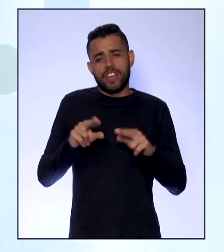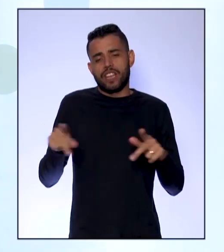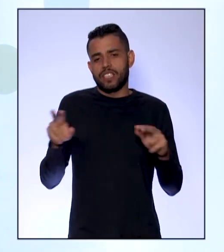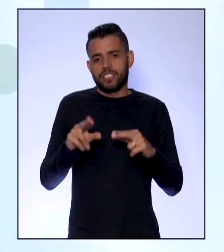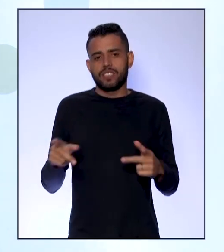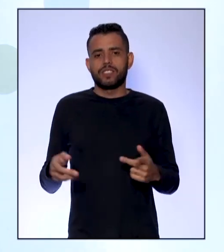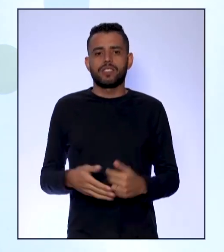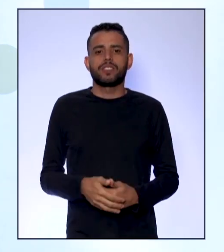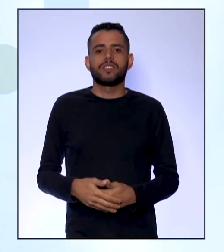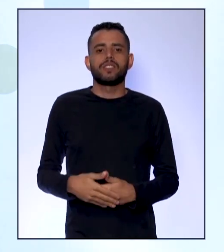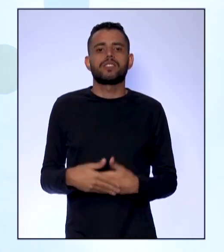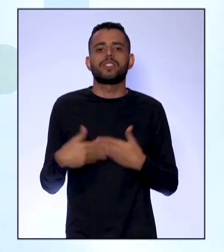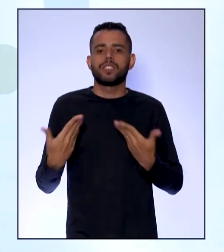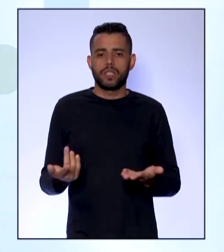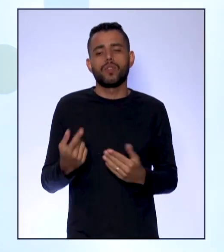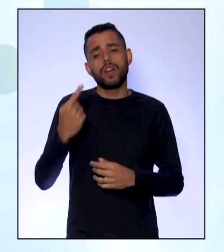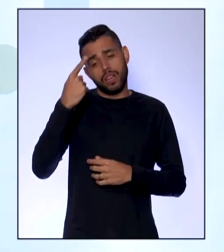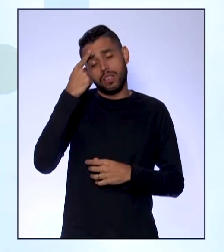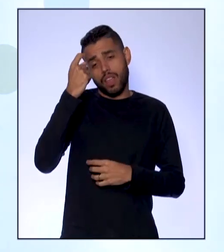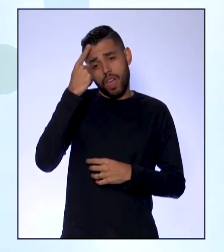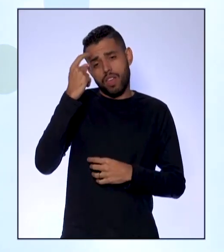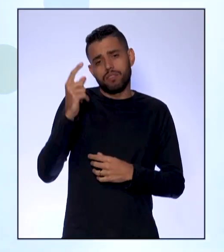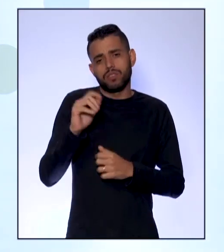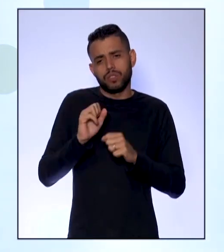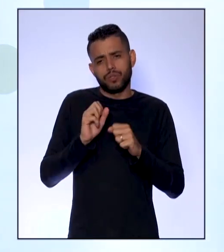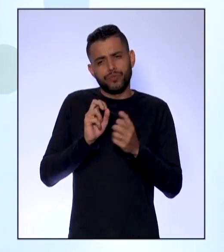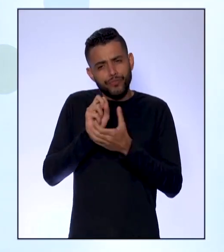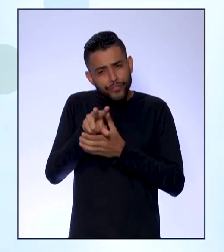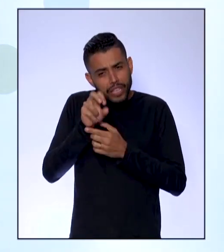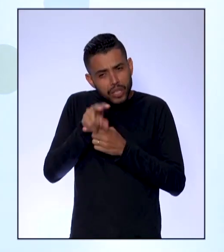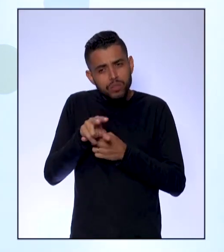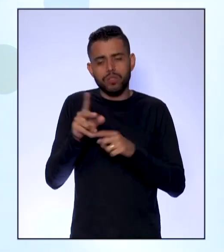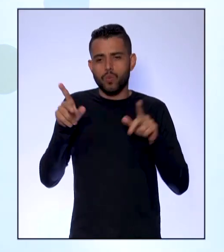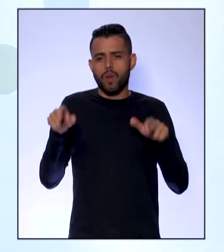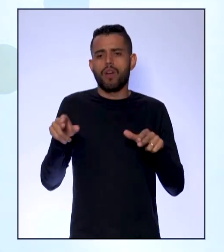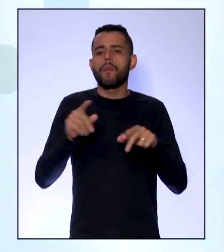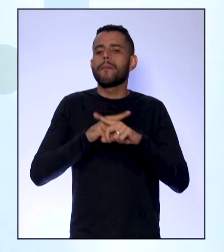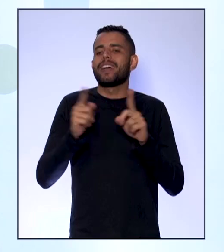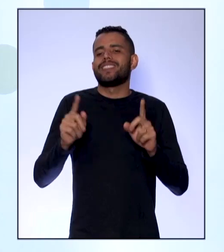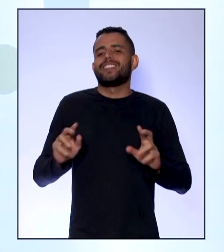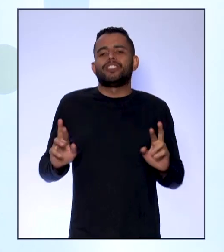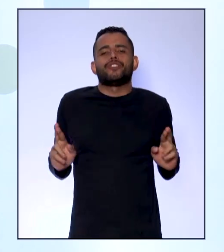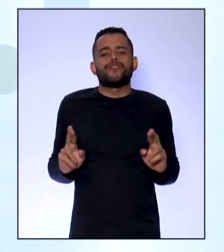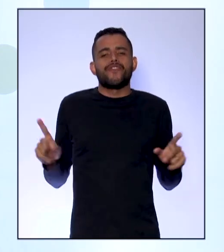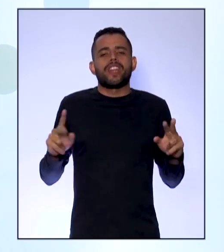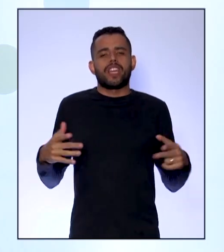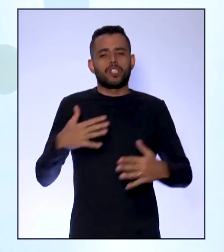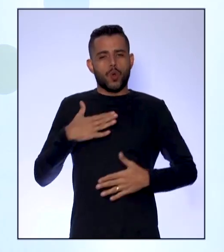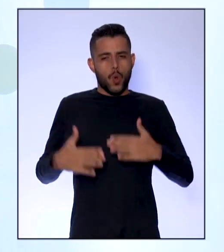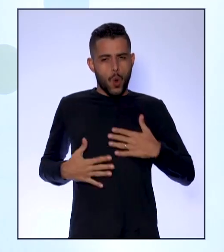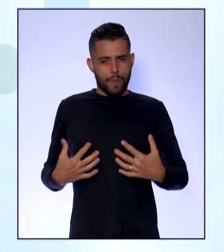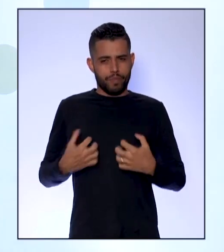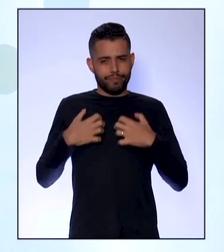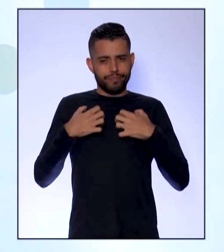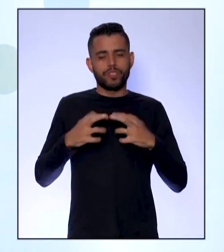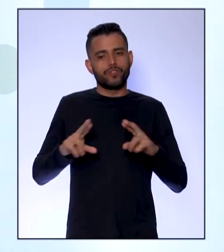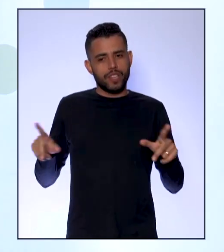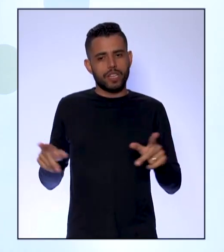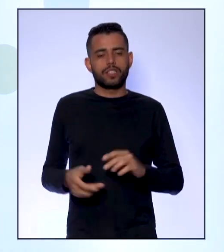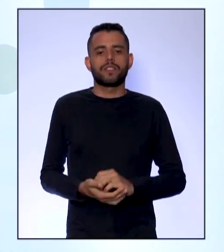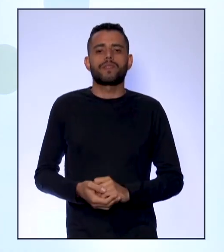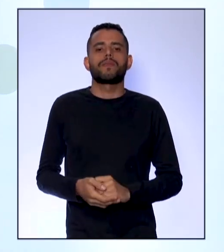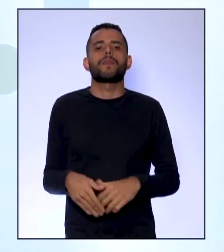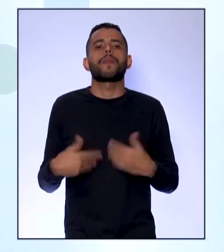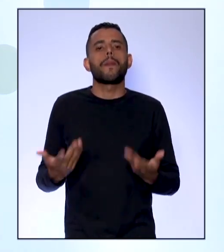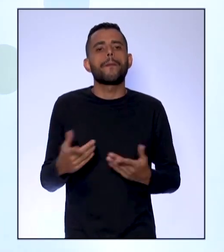espécie. Então, a ideia é a mesma, mas não é a mesma espécie. Então, enquanto isso foi veiculado, eles realmente estavam fazendo estudos que